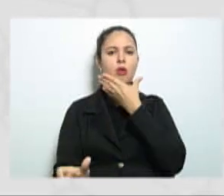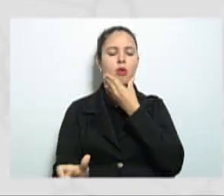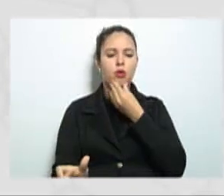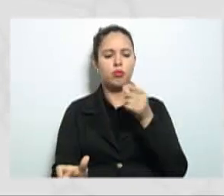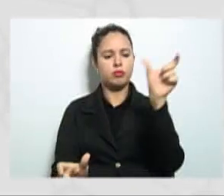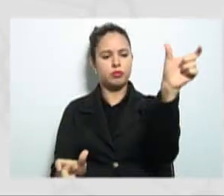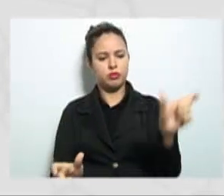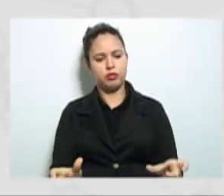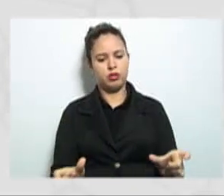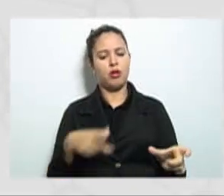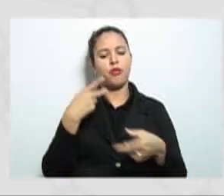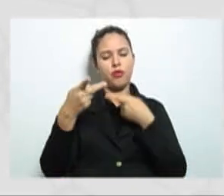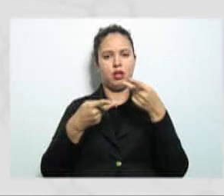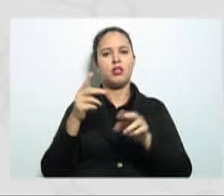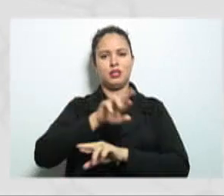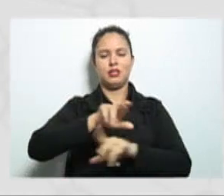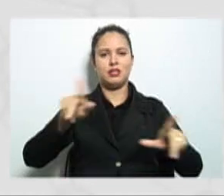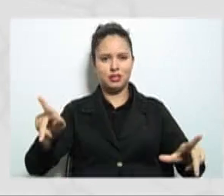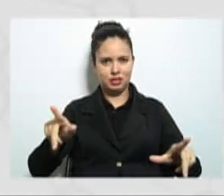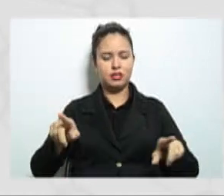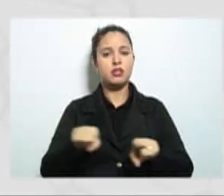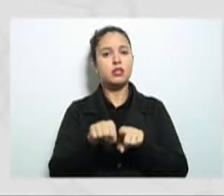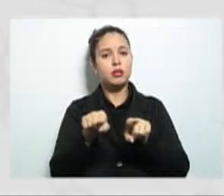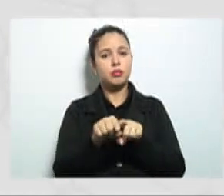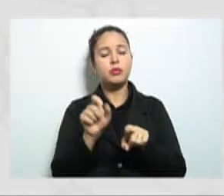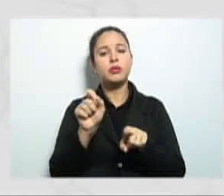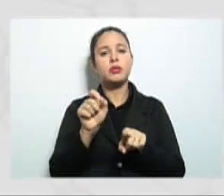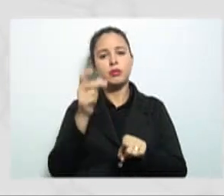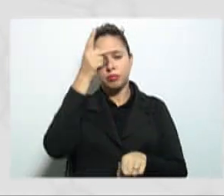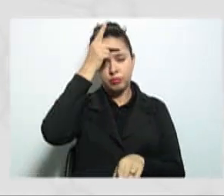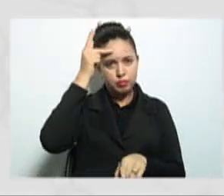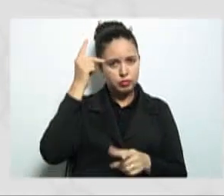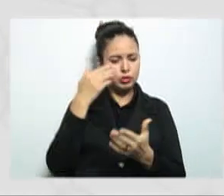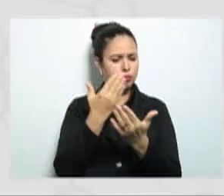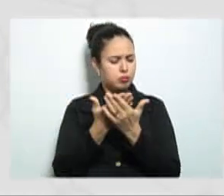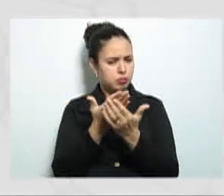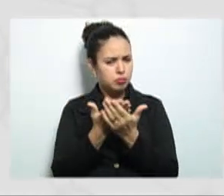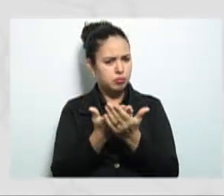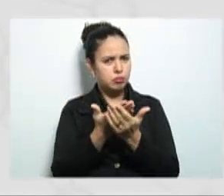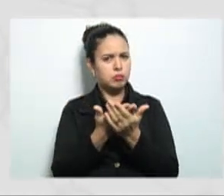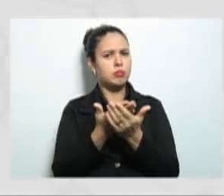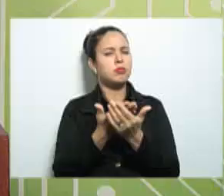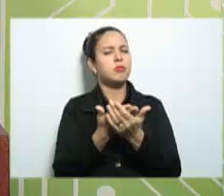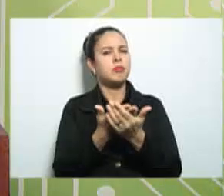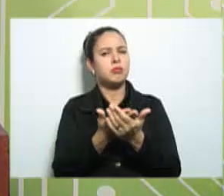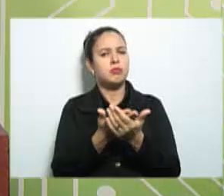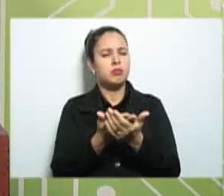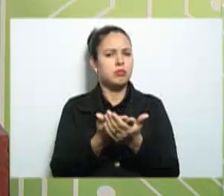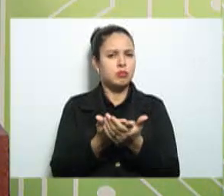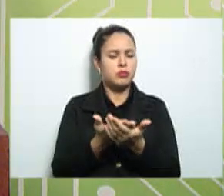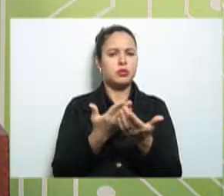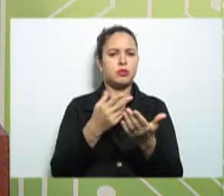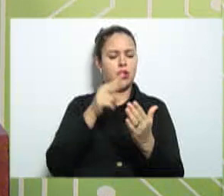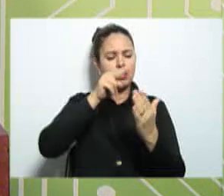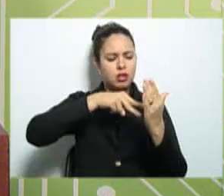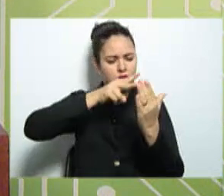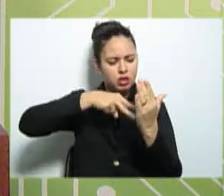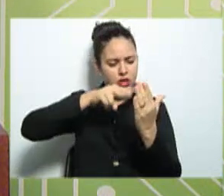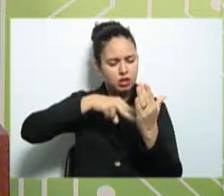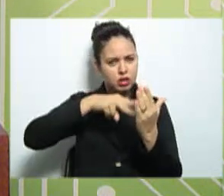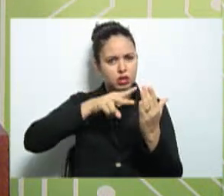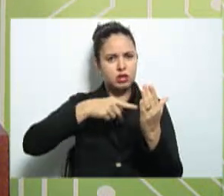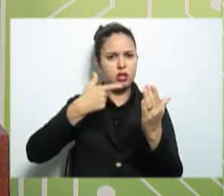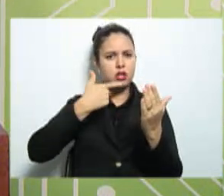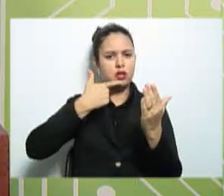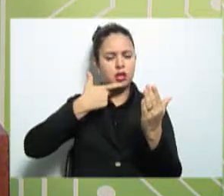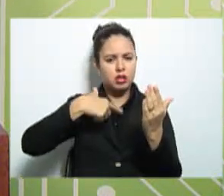do grau de escolaridade, quanto mais a pessoa estuda, quanto mais acesso ela tem à leitura, mais próximo a linguagem dela